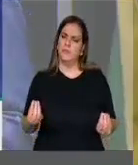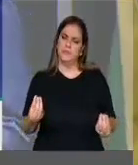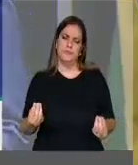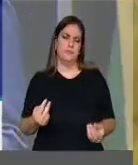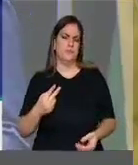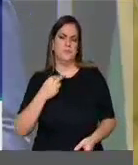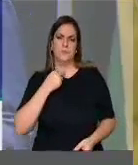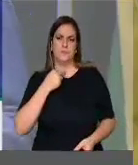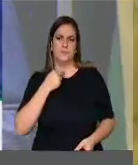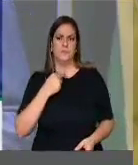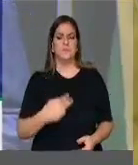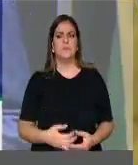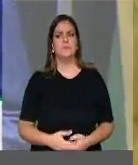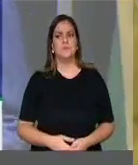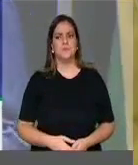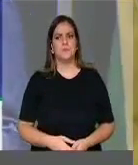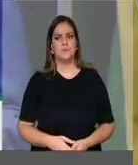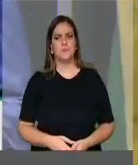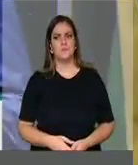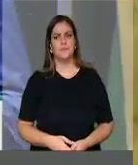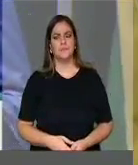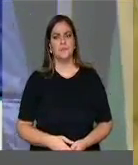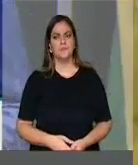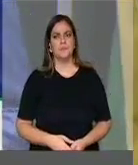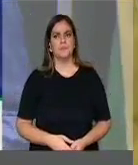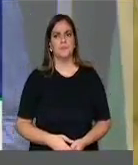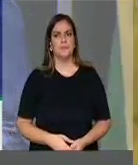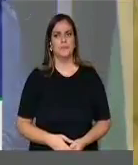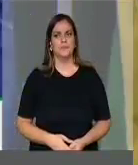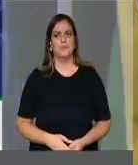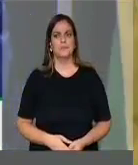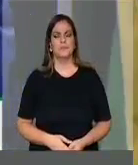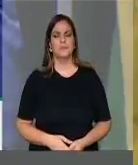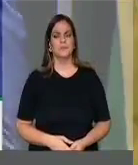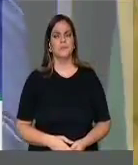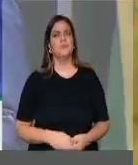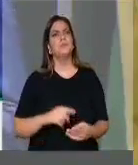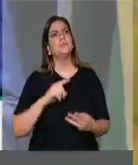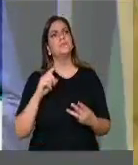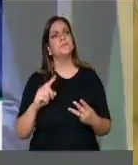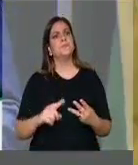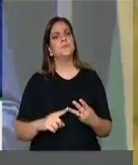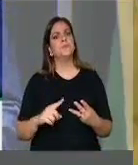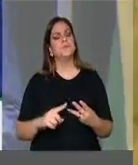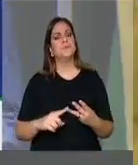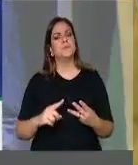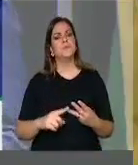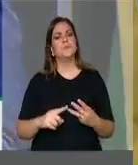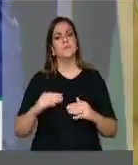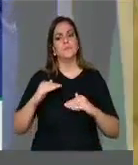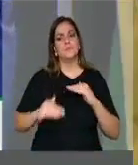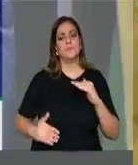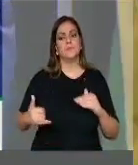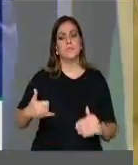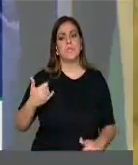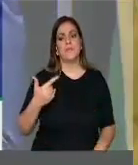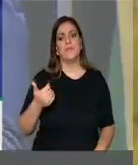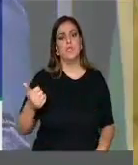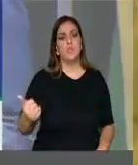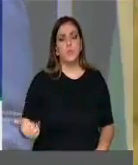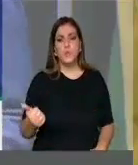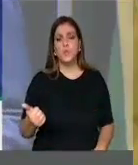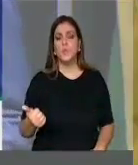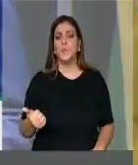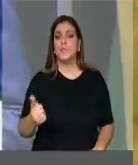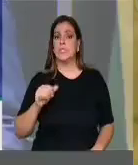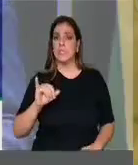organizado de dentro dos presídios. Também a retirada dos atenuantes para menores de 21 anos que cometam crimes. Nós